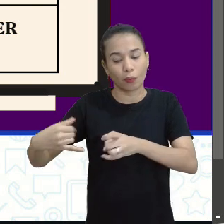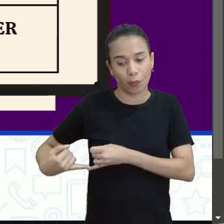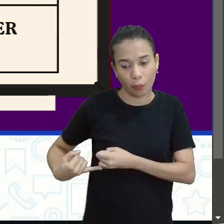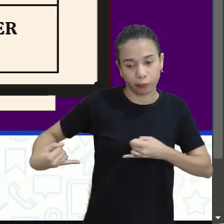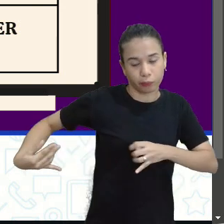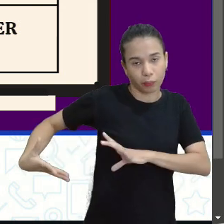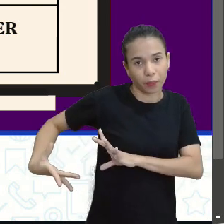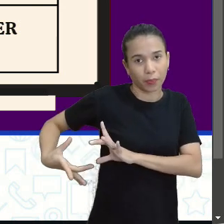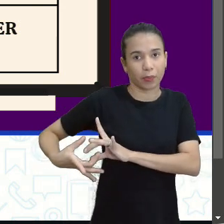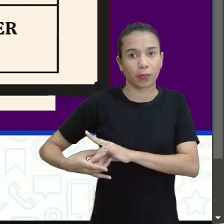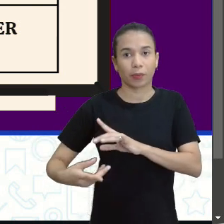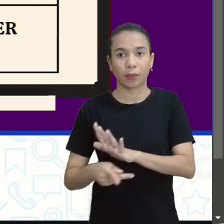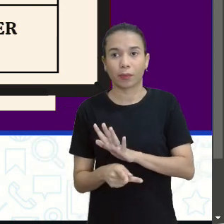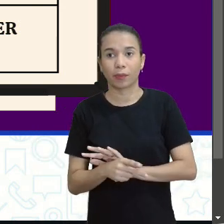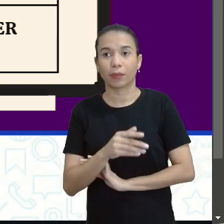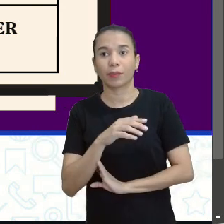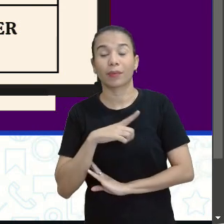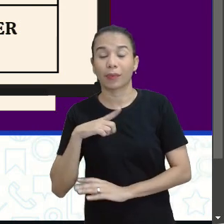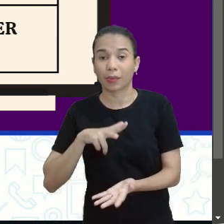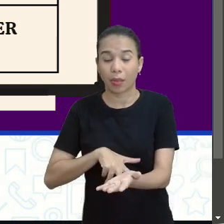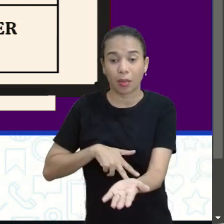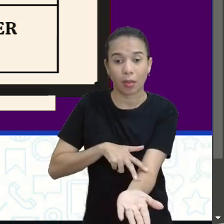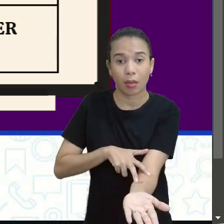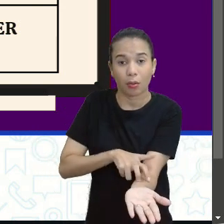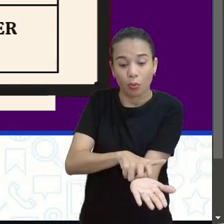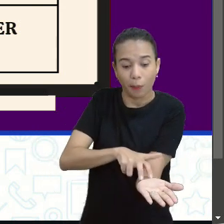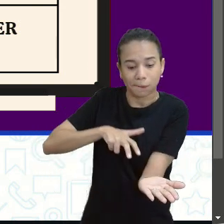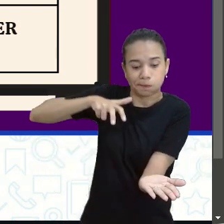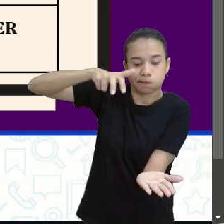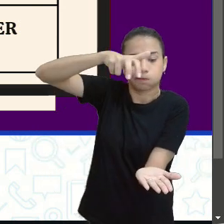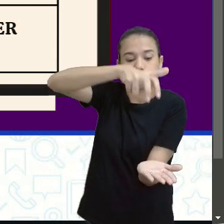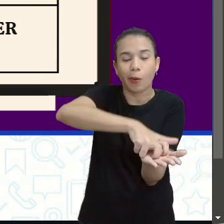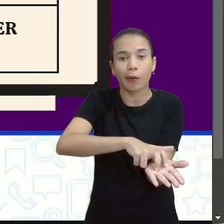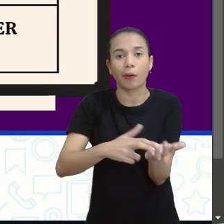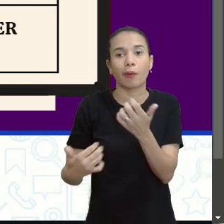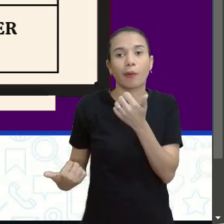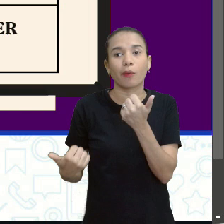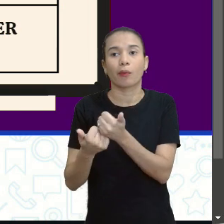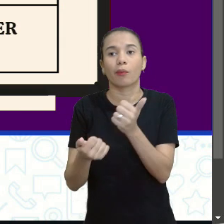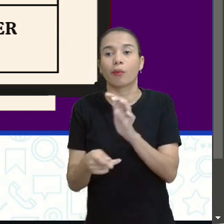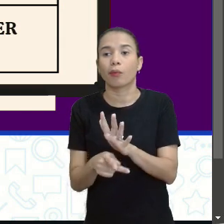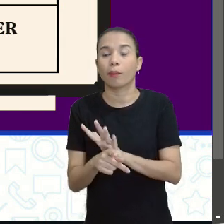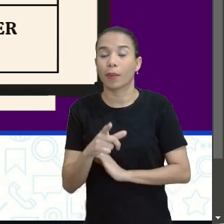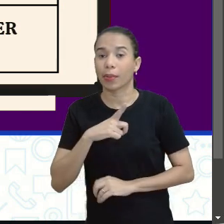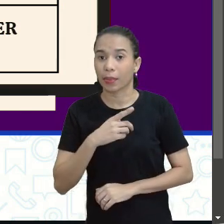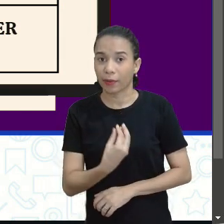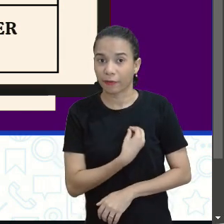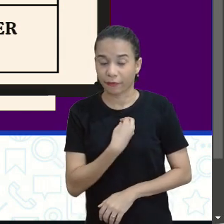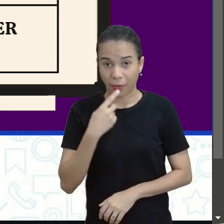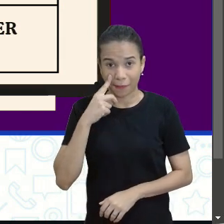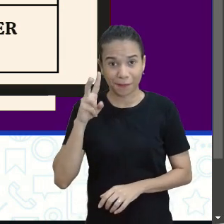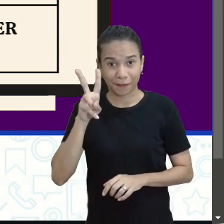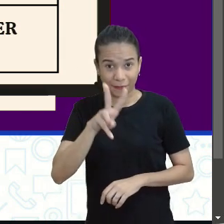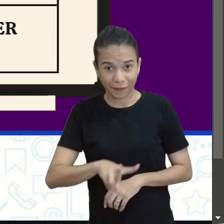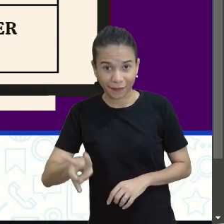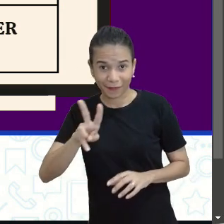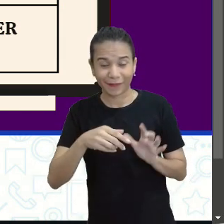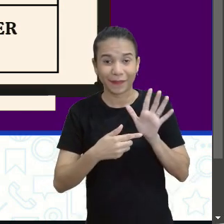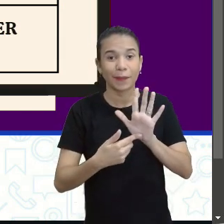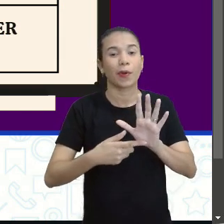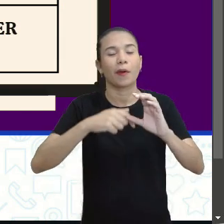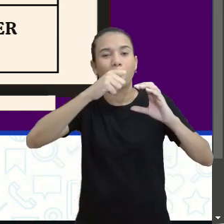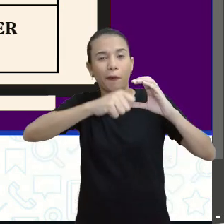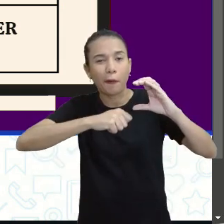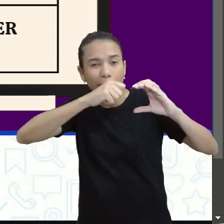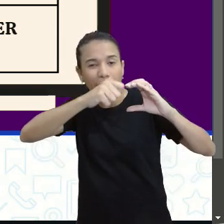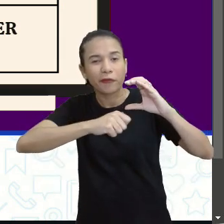ligação. E no salto em distância, é auxiliado por um apoio. Eu trouxe até um vídeo para vocês, que no